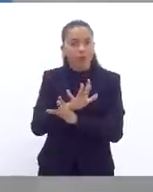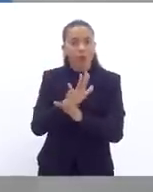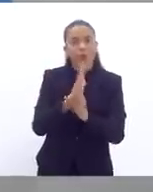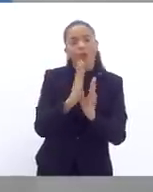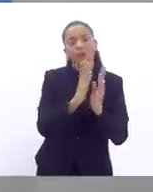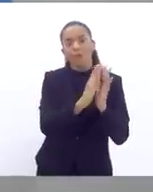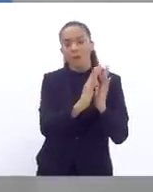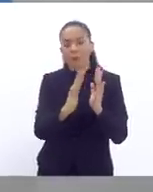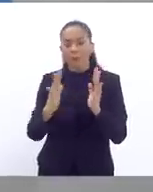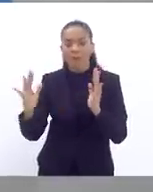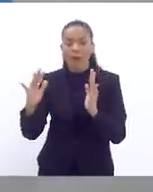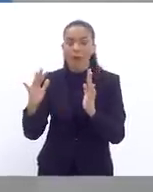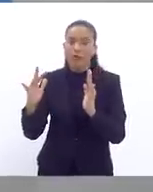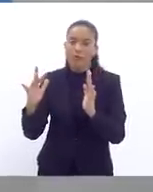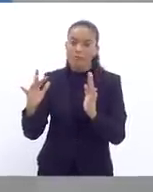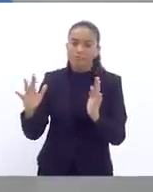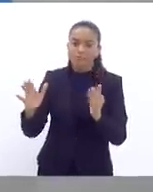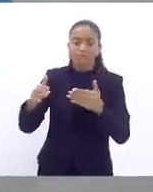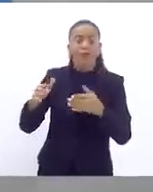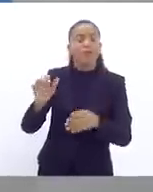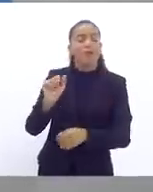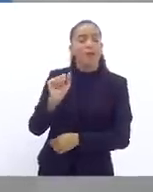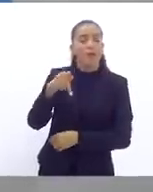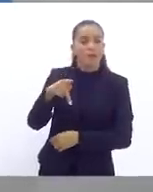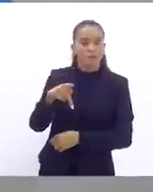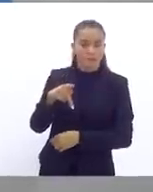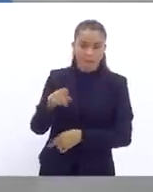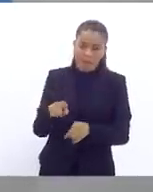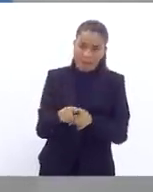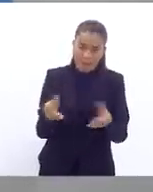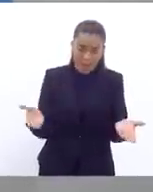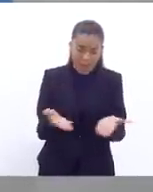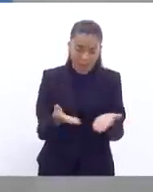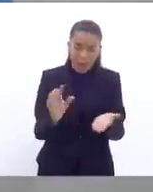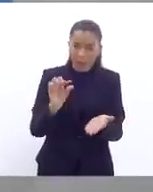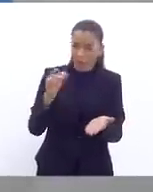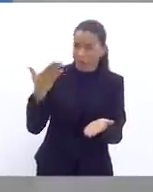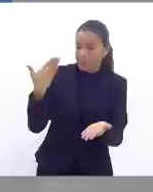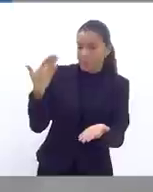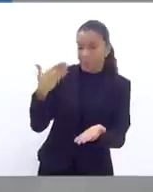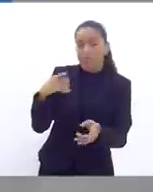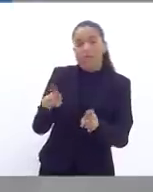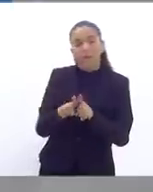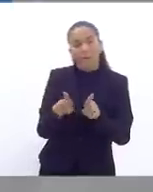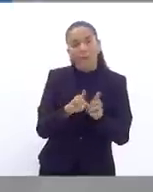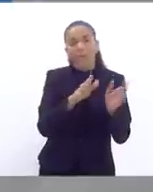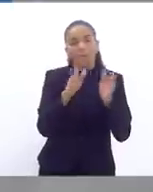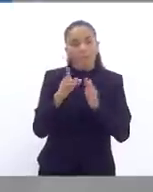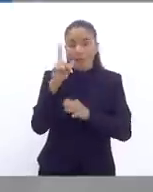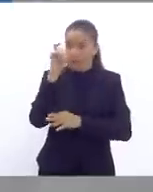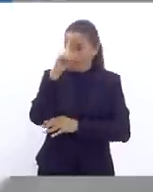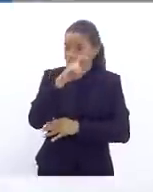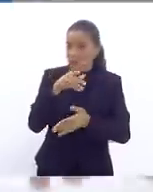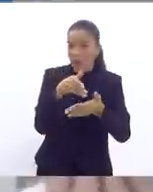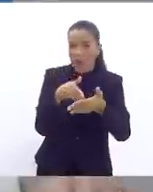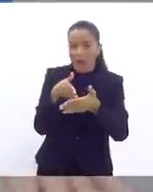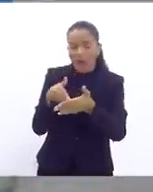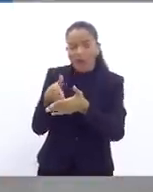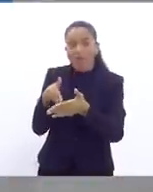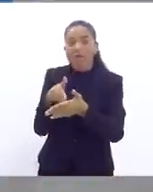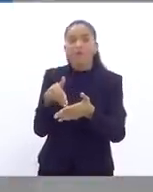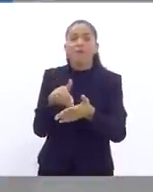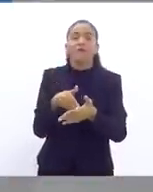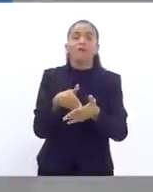de aposentadoria e mais recentemente passa também pela dificuldade de fazer